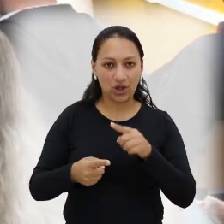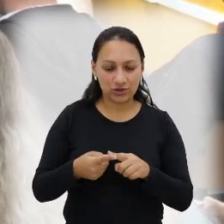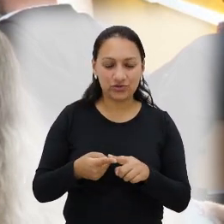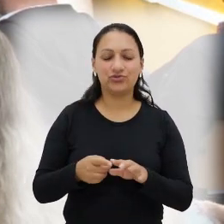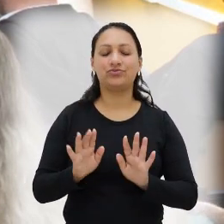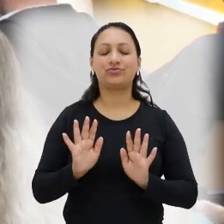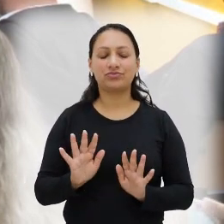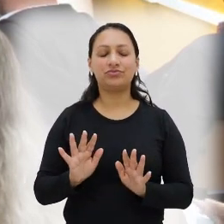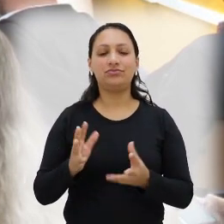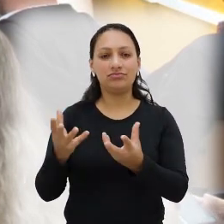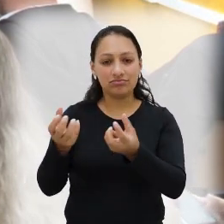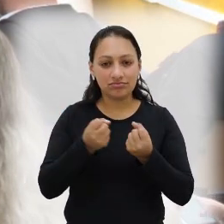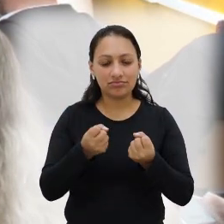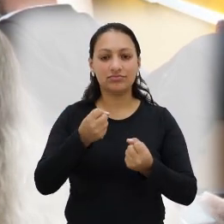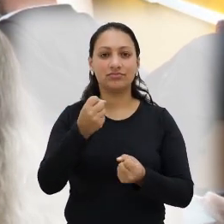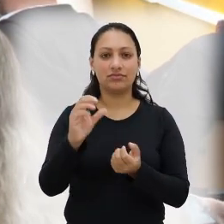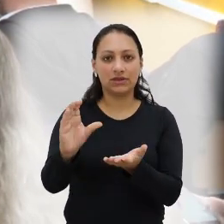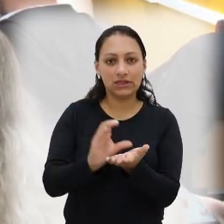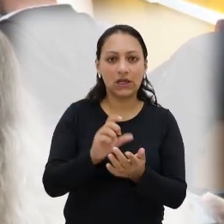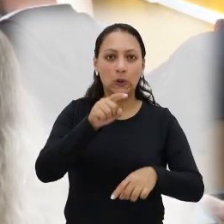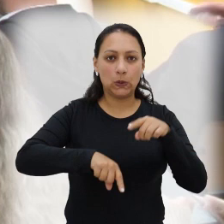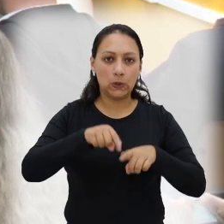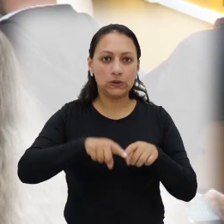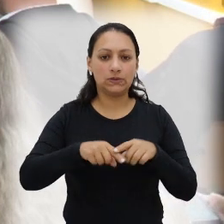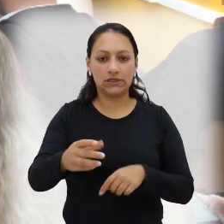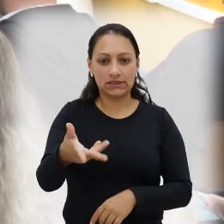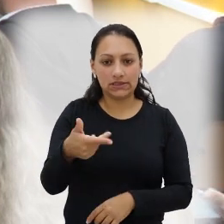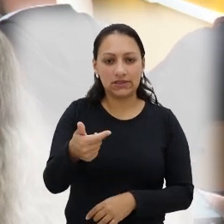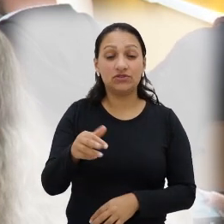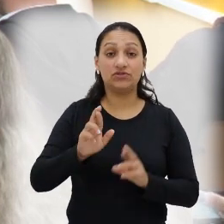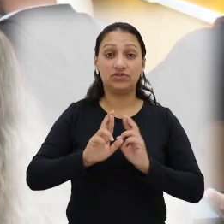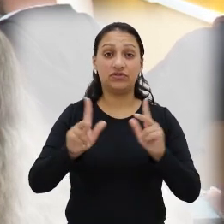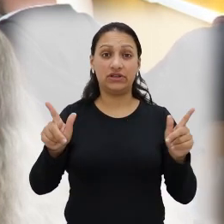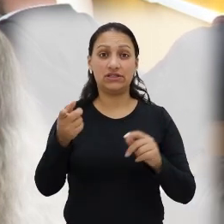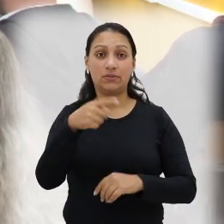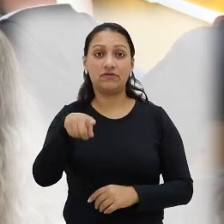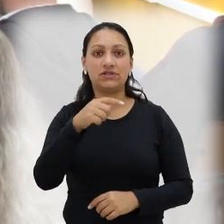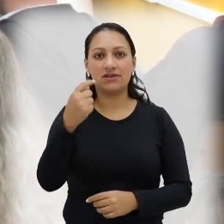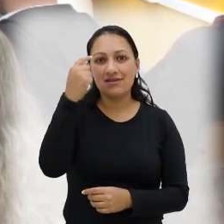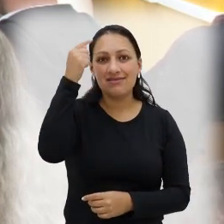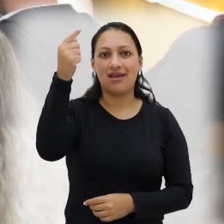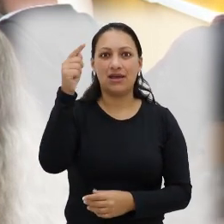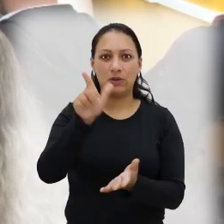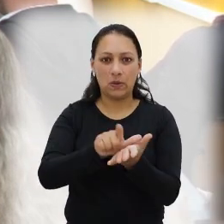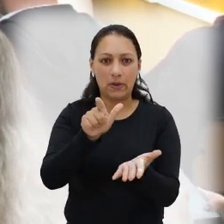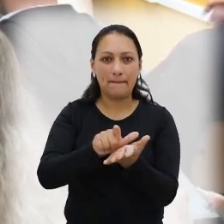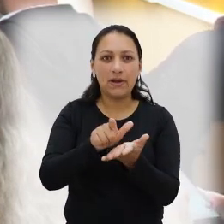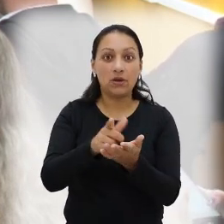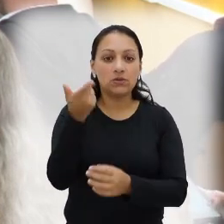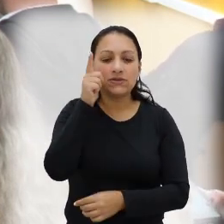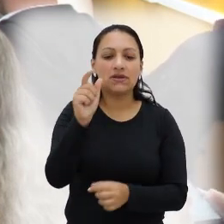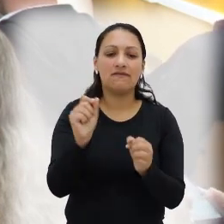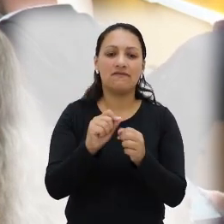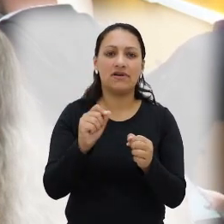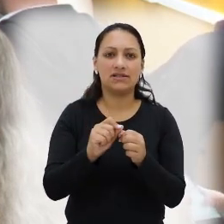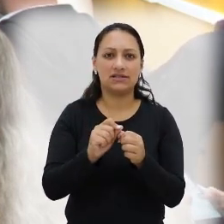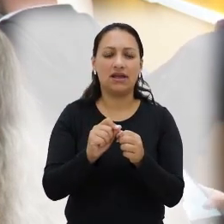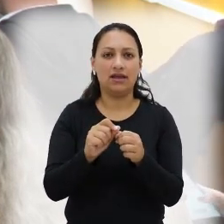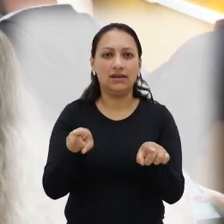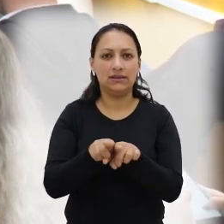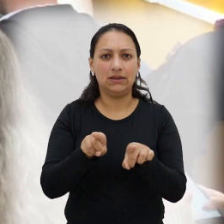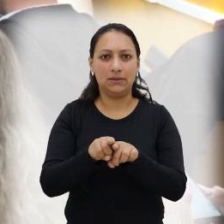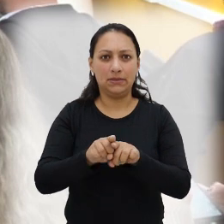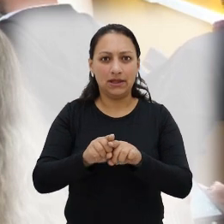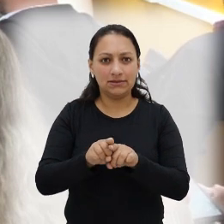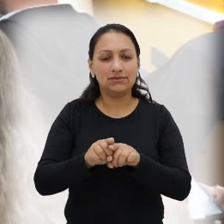Receber recurso por uma aceleração faz muita diferença para vocês tirarem as ideias do papel e poder tracionar suas empresas,